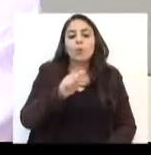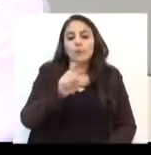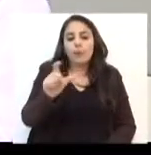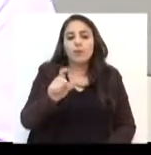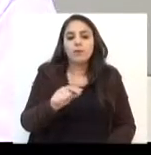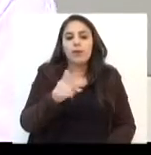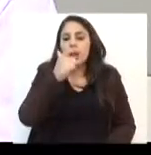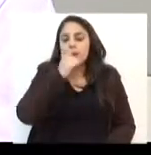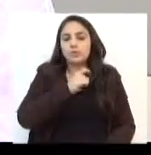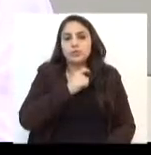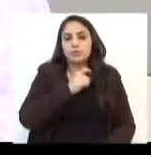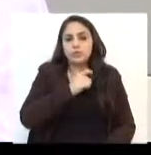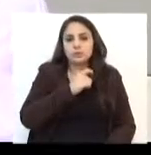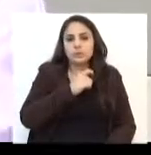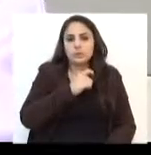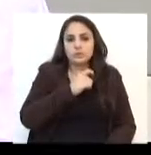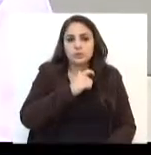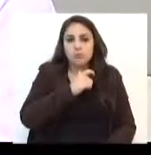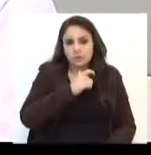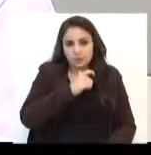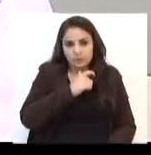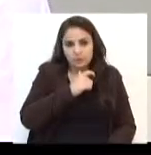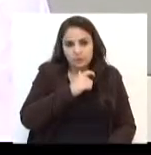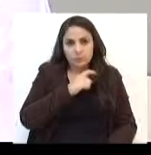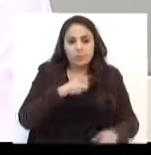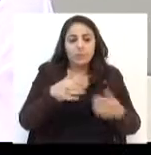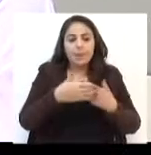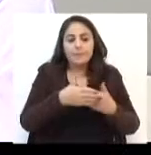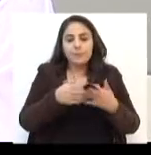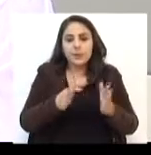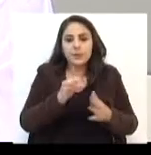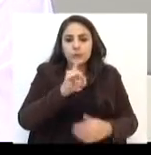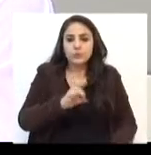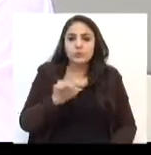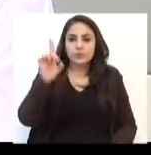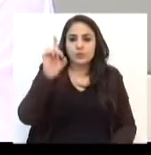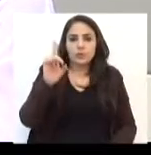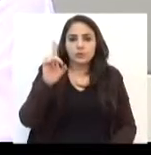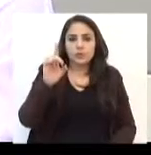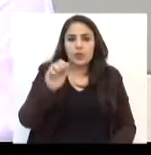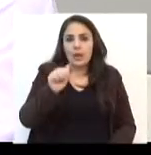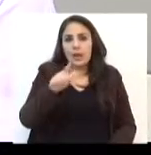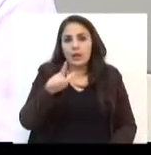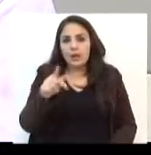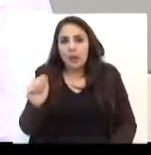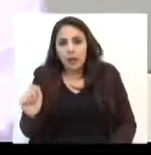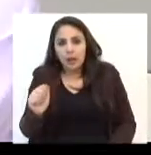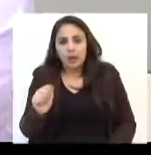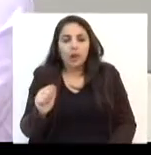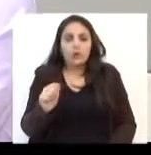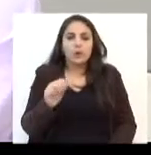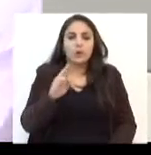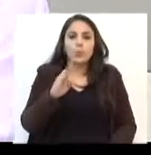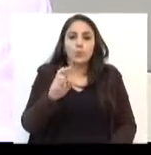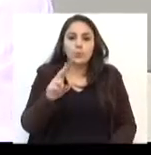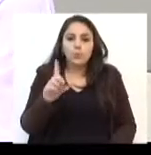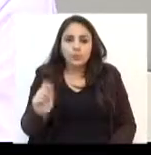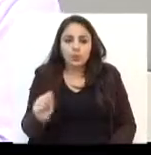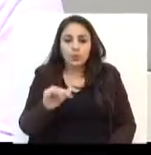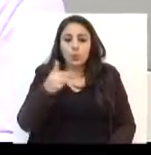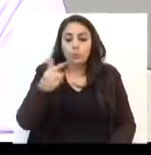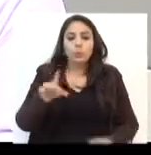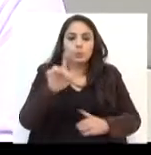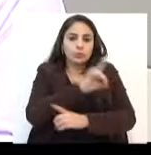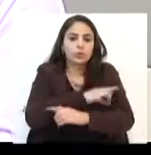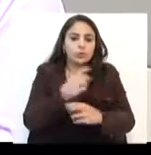exemplo, está aberta um Deus que é considerado pelo islamismo o Alá, está com um pouquinho o Buda, está com um pouquinho, nós vamos